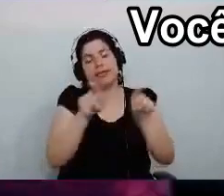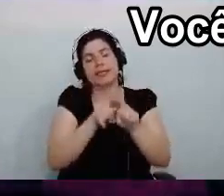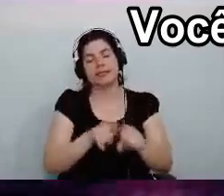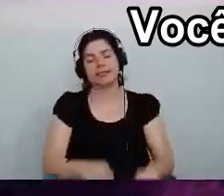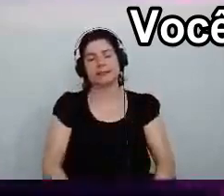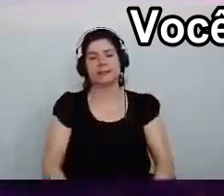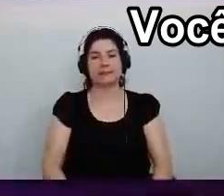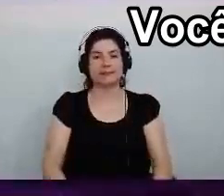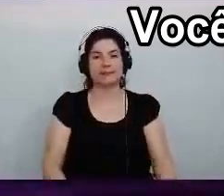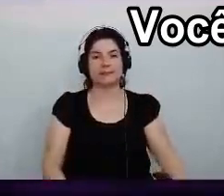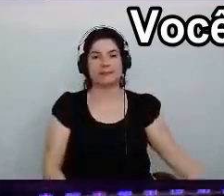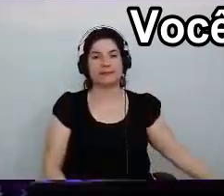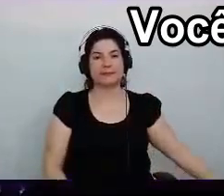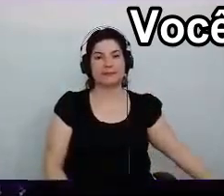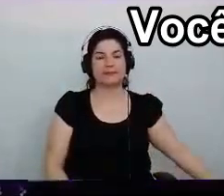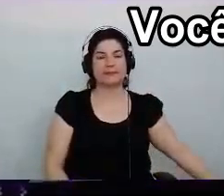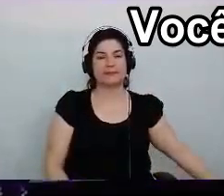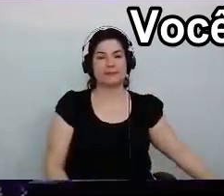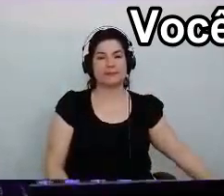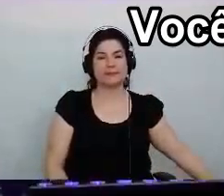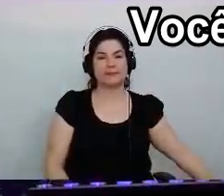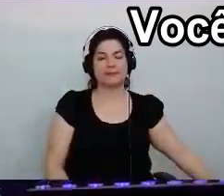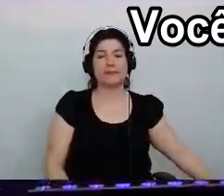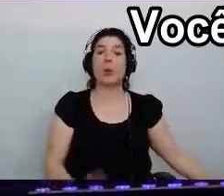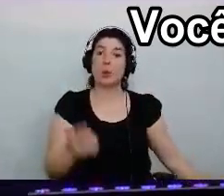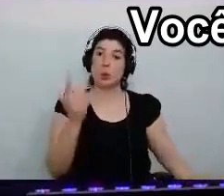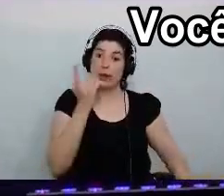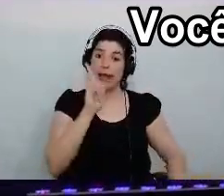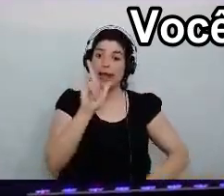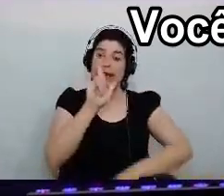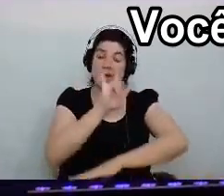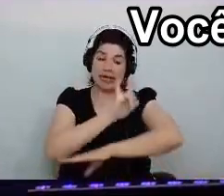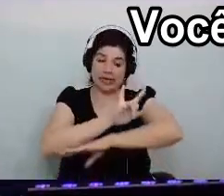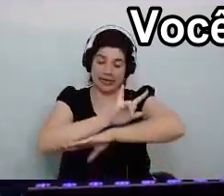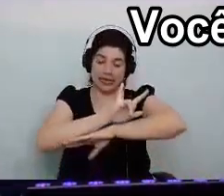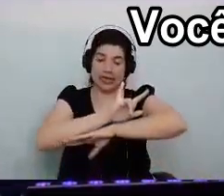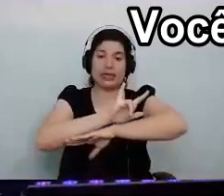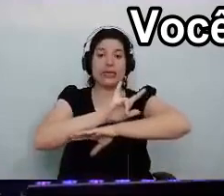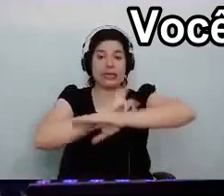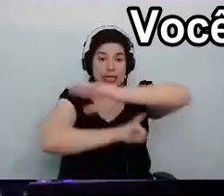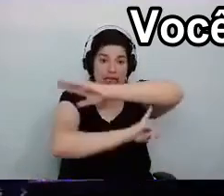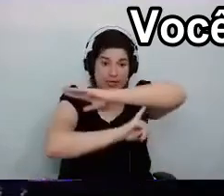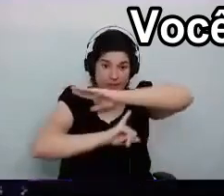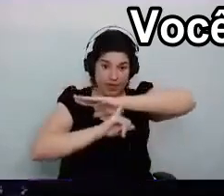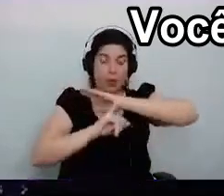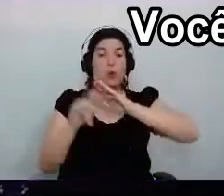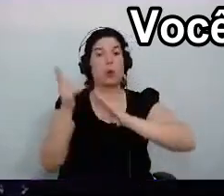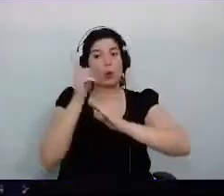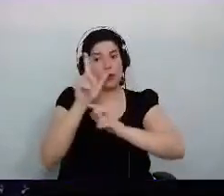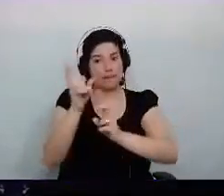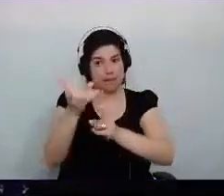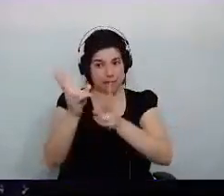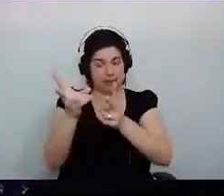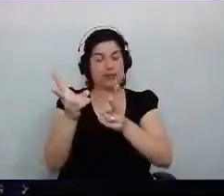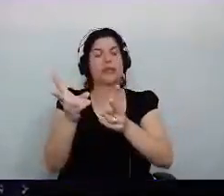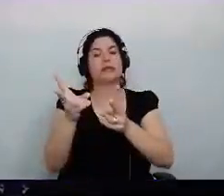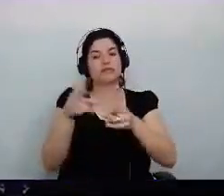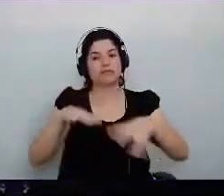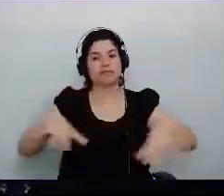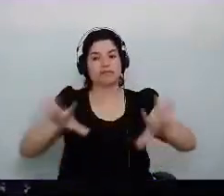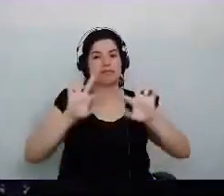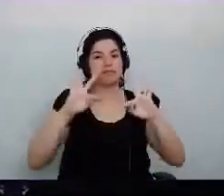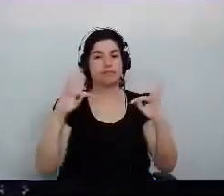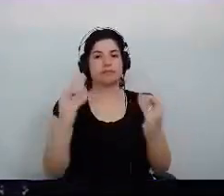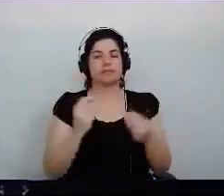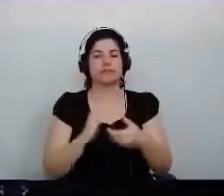Você saber deixar a infra de pé, saber usar multi-região, multi-tudo. Ó,